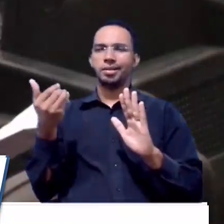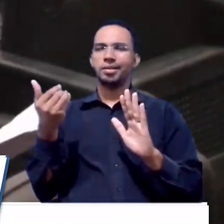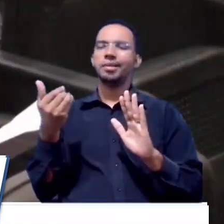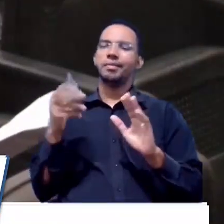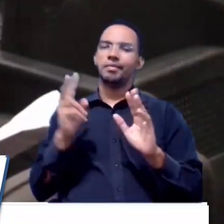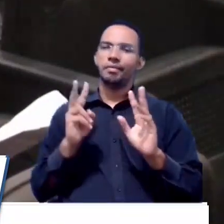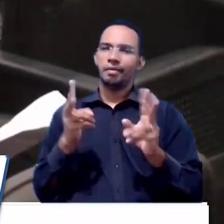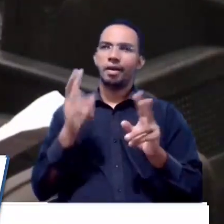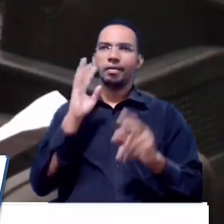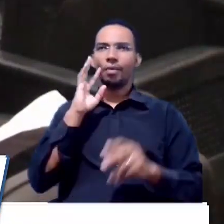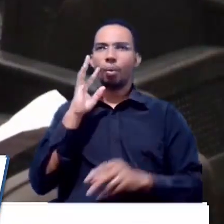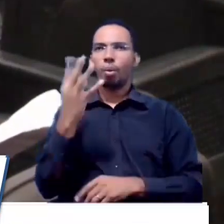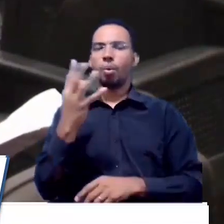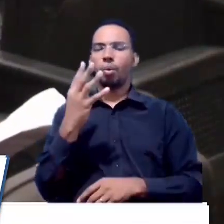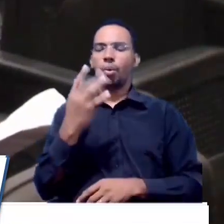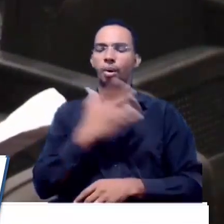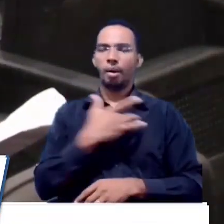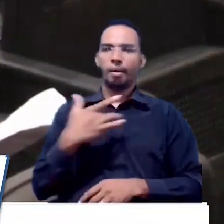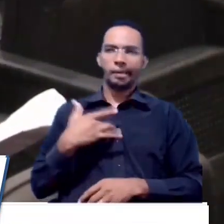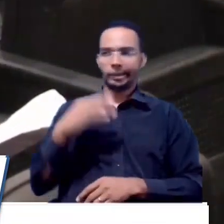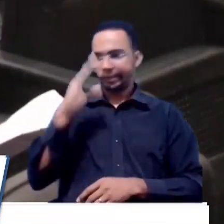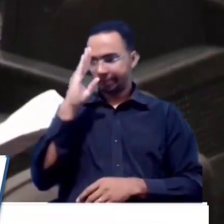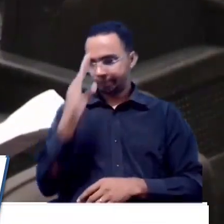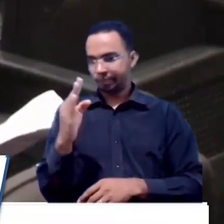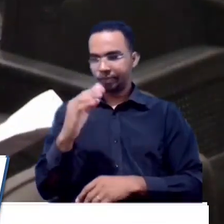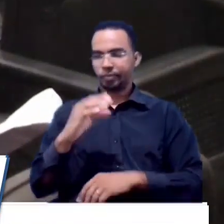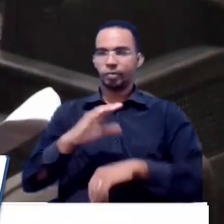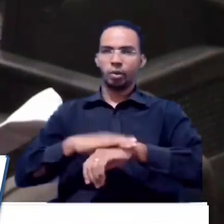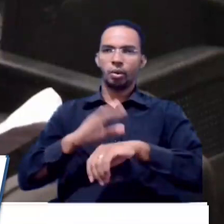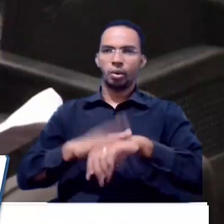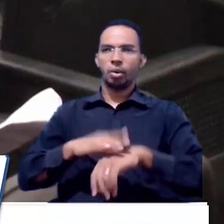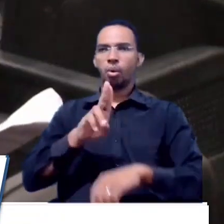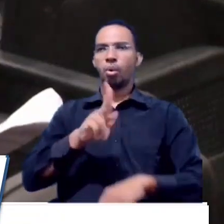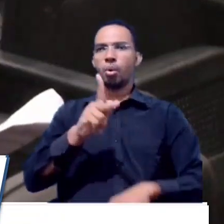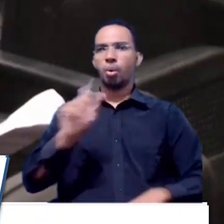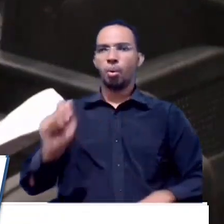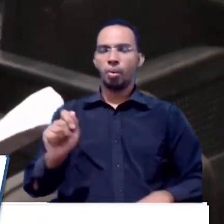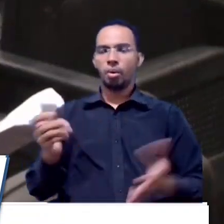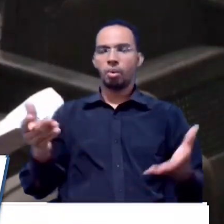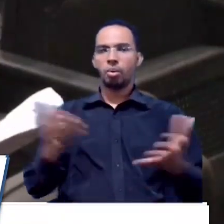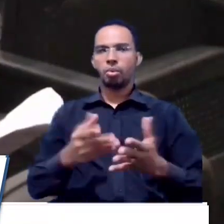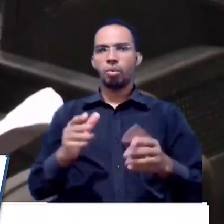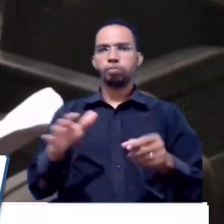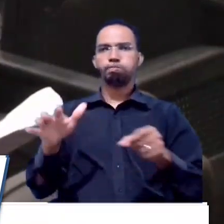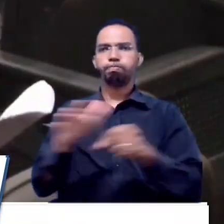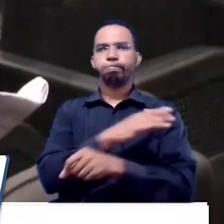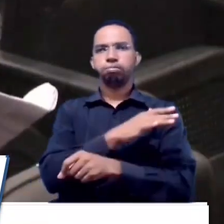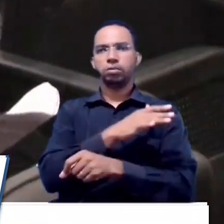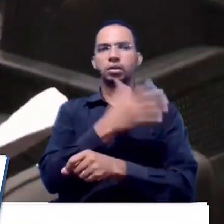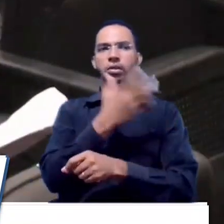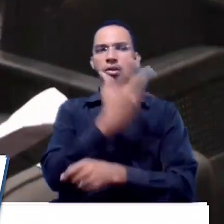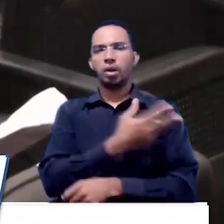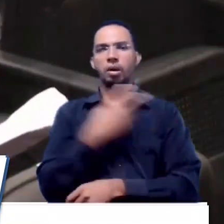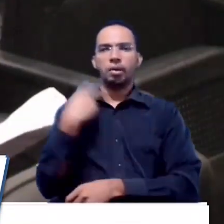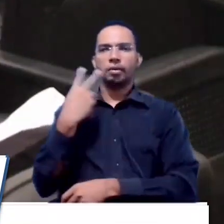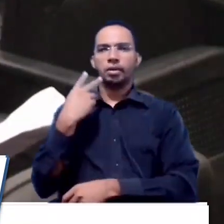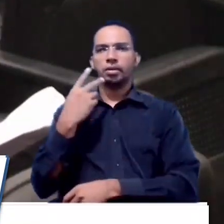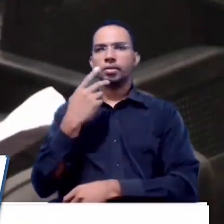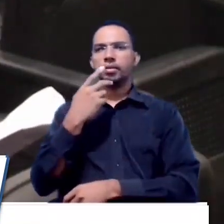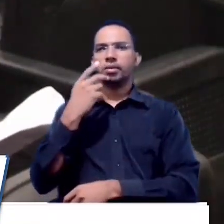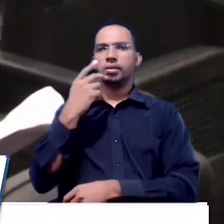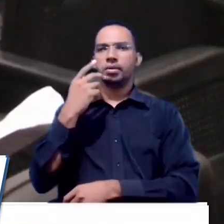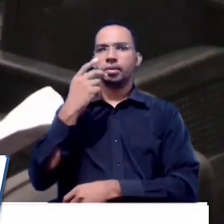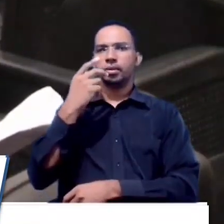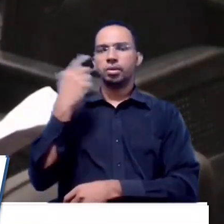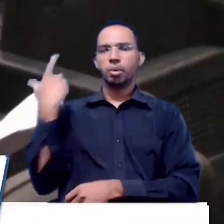resultado na saúde principalmente no nosso pronto de Socorro roupas que hoje Ficam super lotado que nem a linha falou muitas pessoas chegam lá para